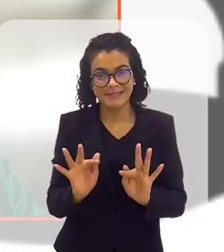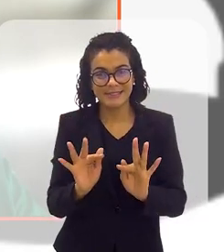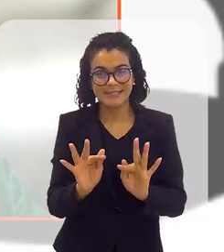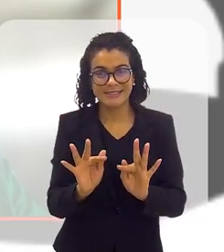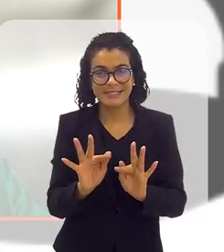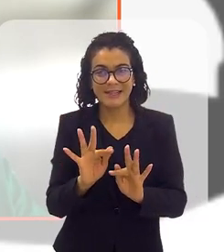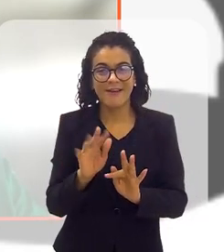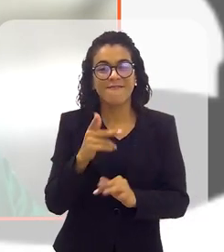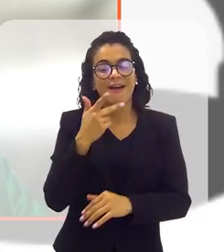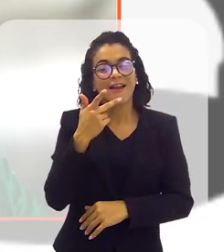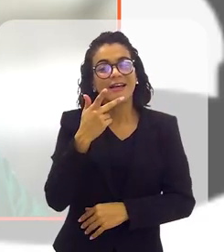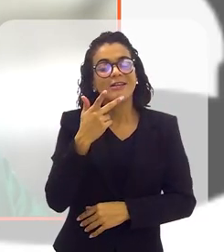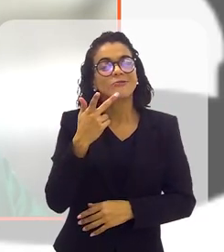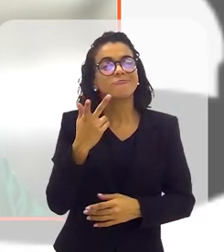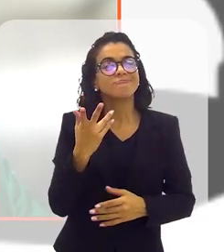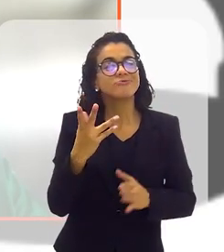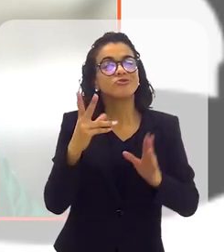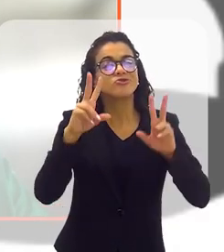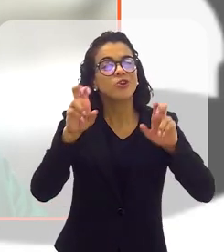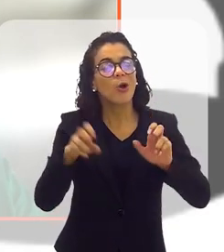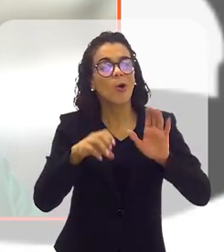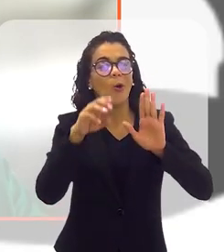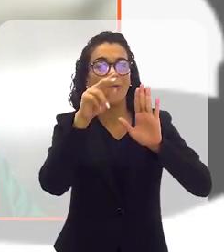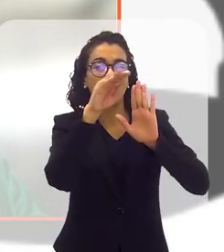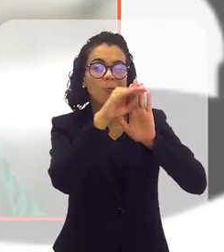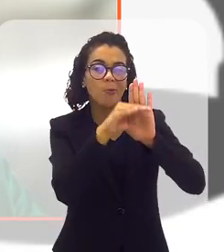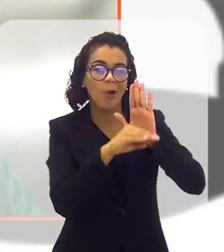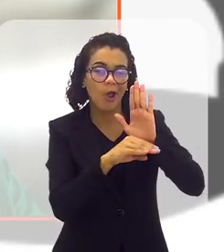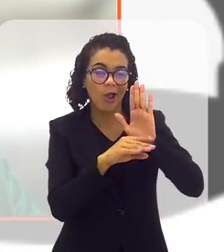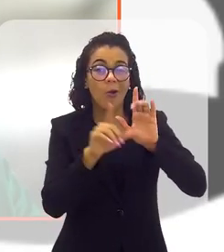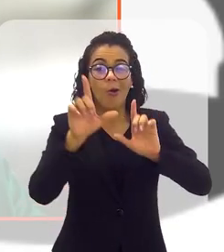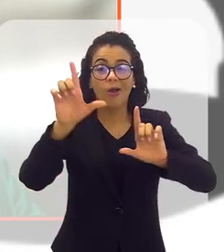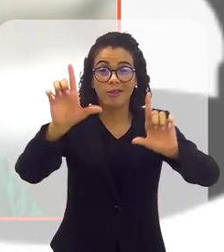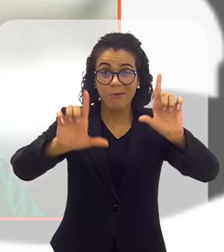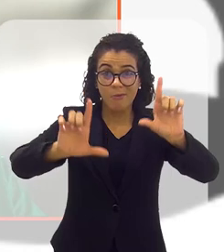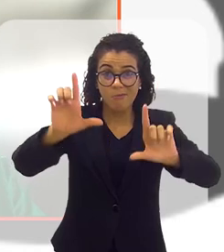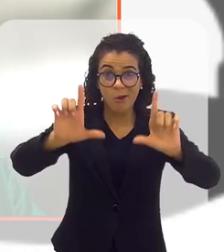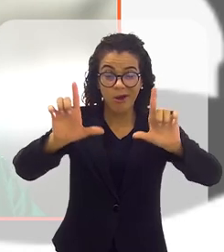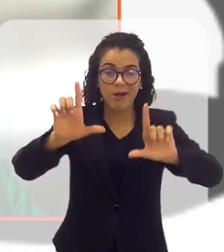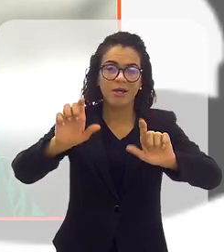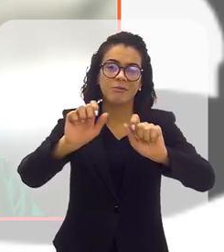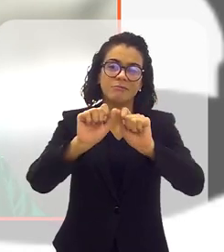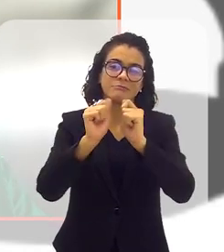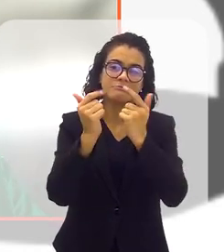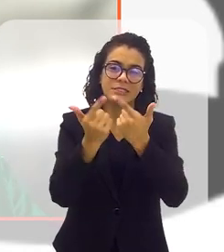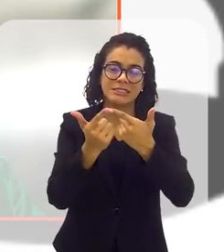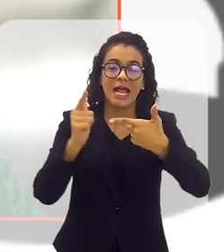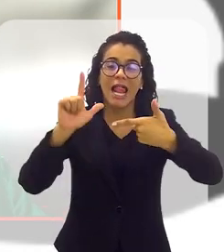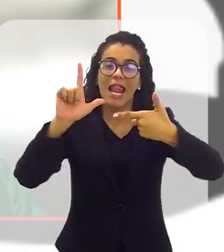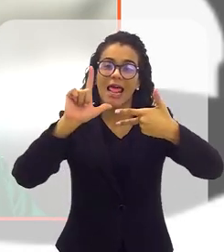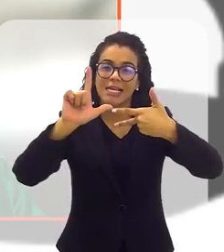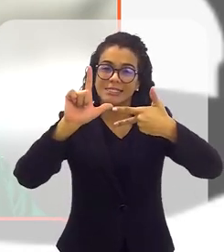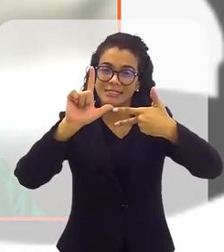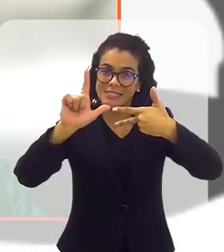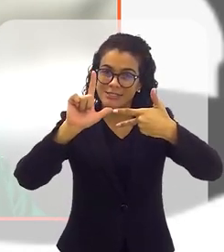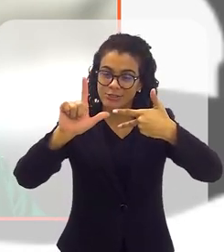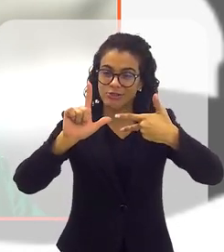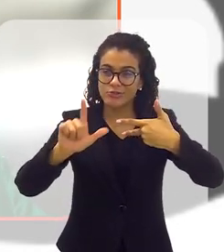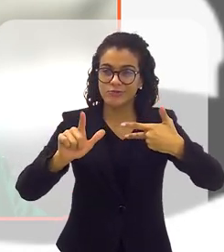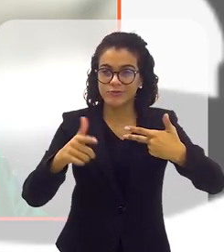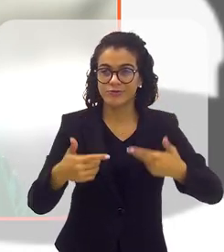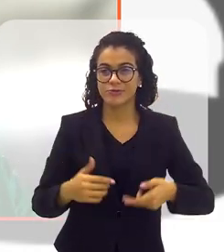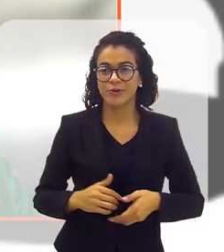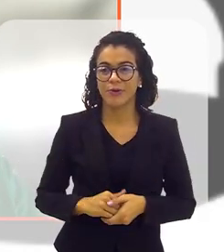estar falando dentro de um programa que é do Legislativo, porque, sem dúvida